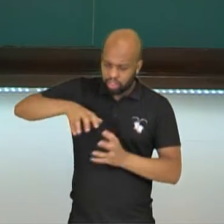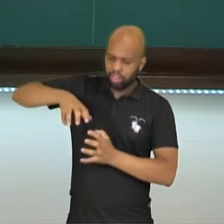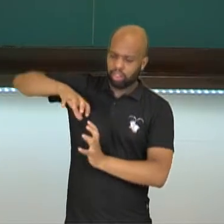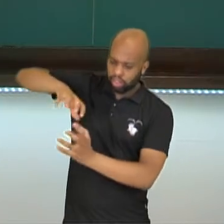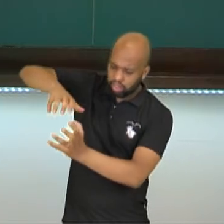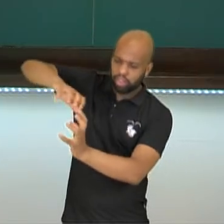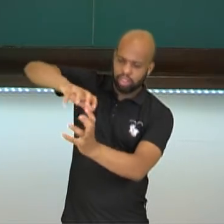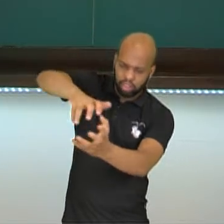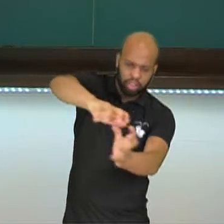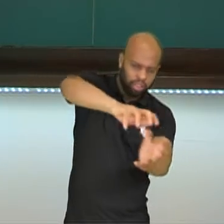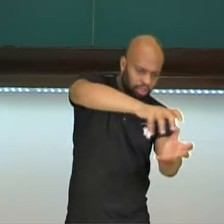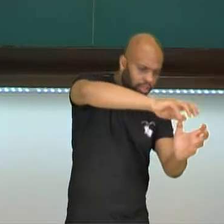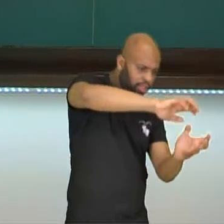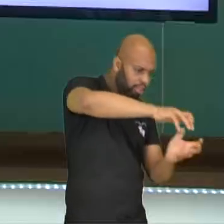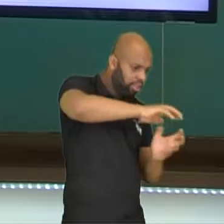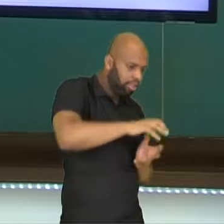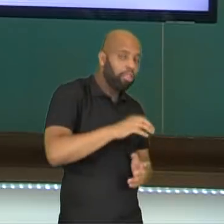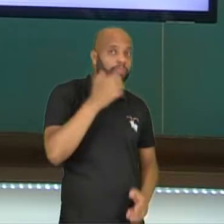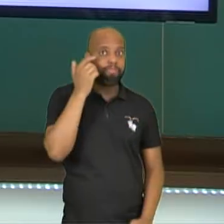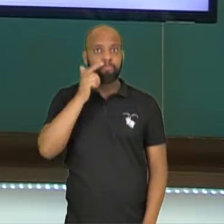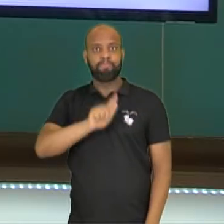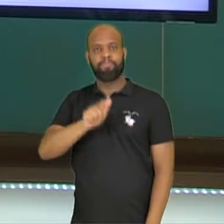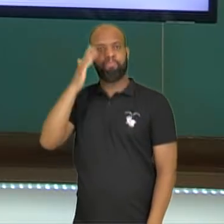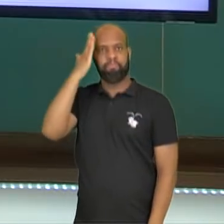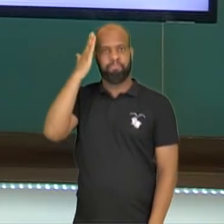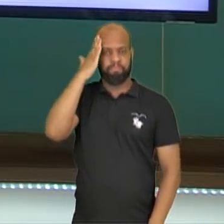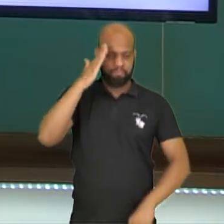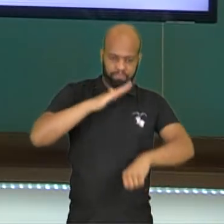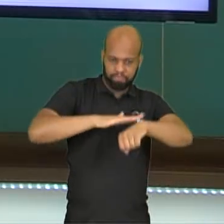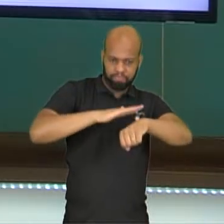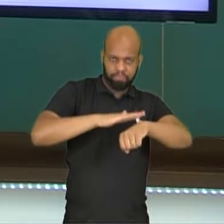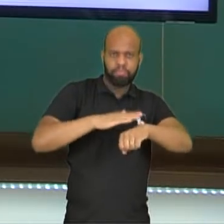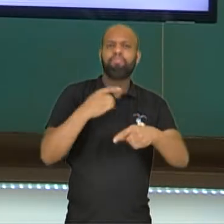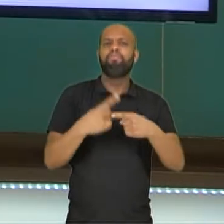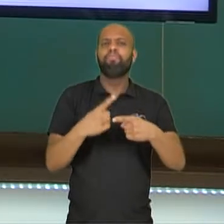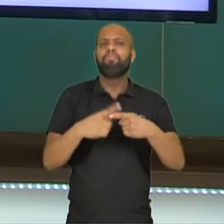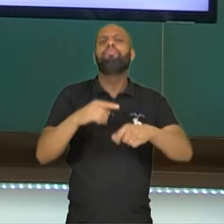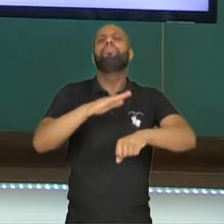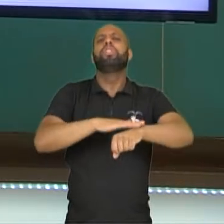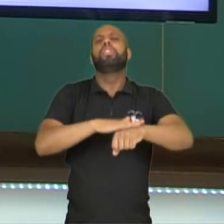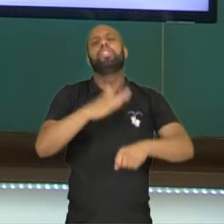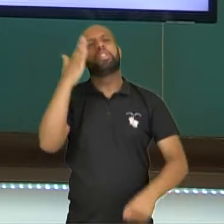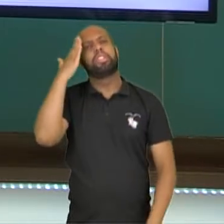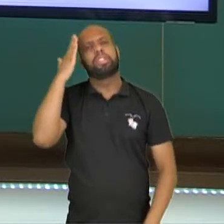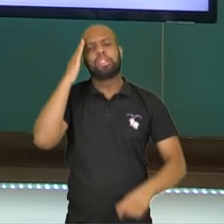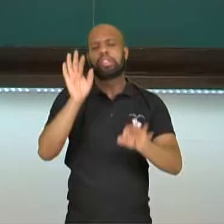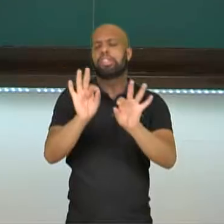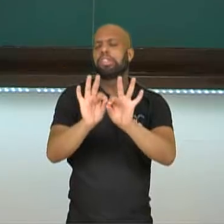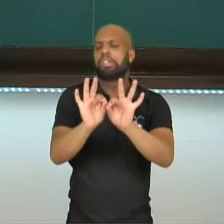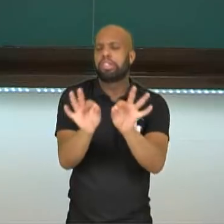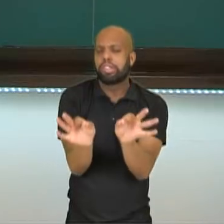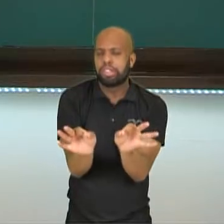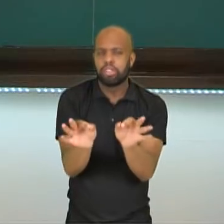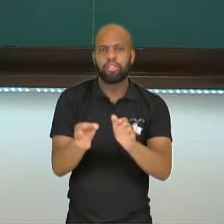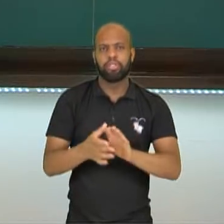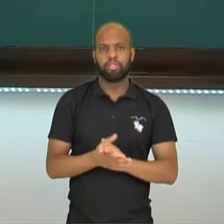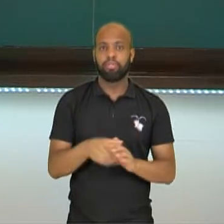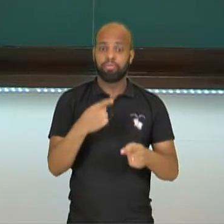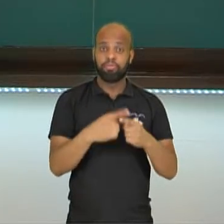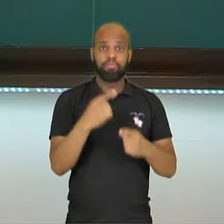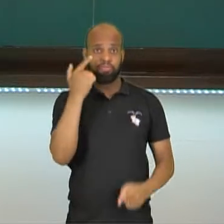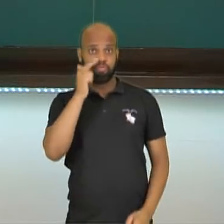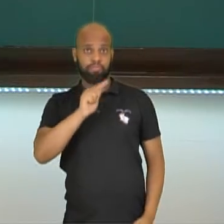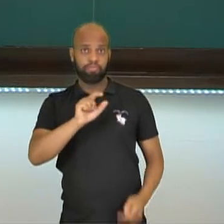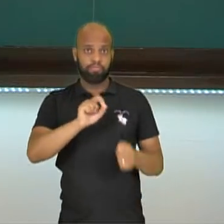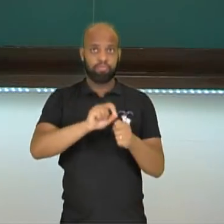gente conseguia medir o tempo, né? E para que medir o tempo, afinal? Coisa muito simples. Para poder, por exemplo,